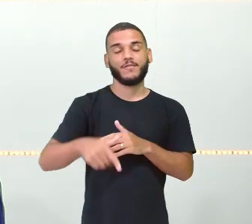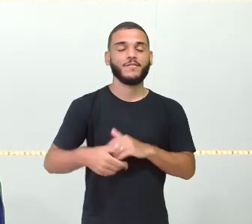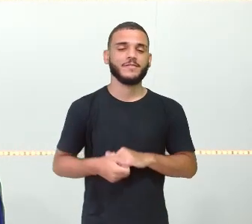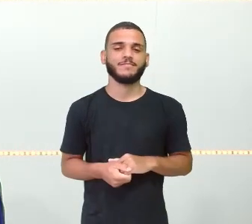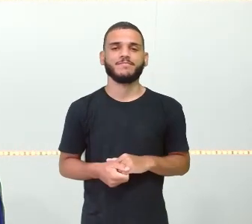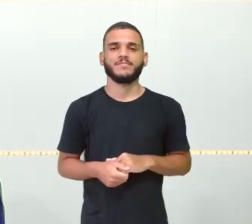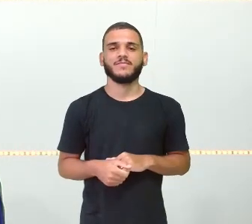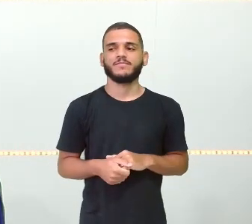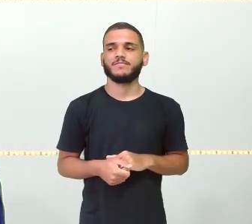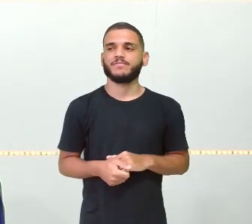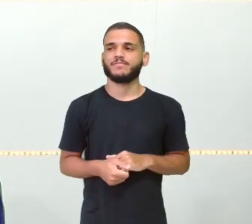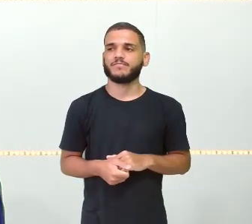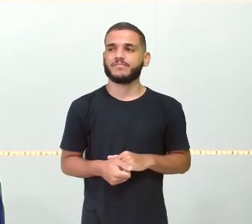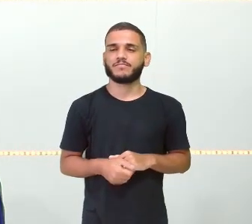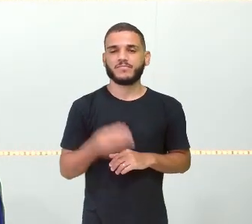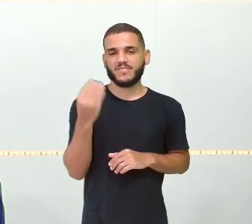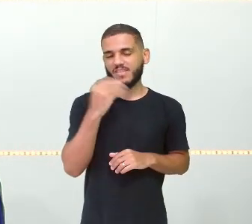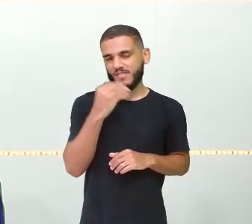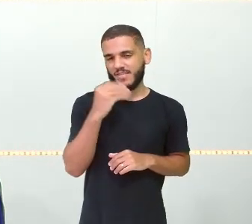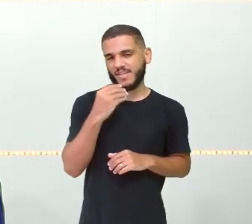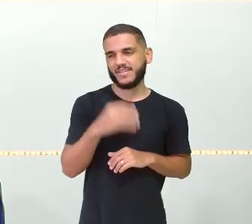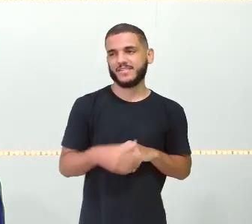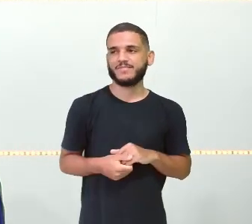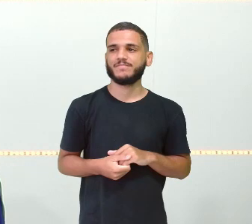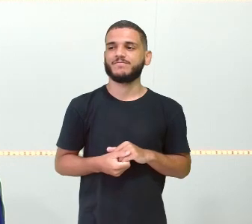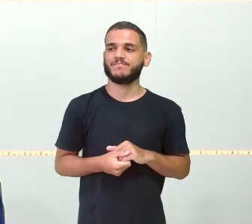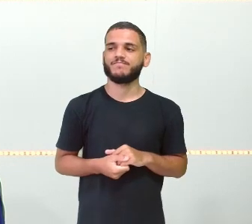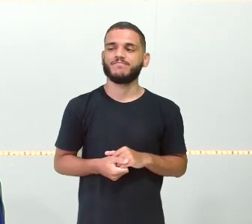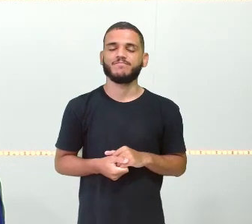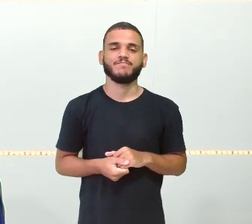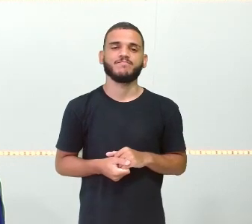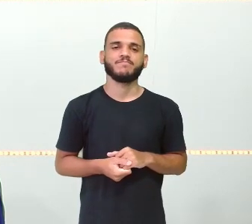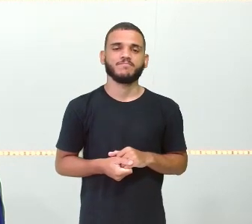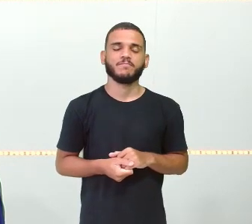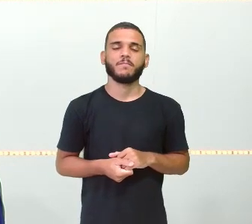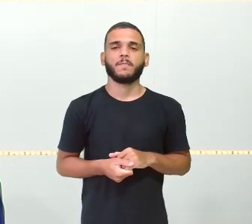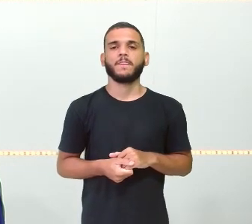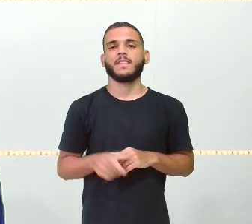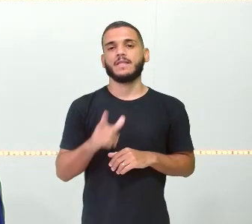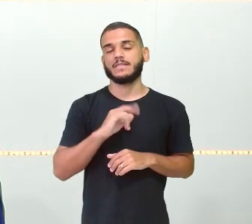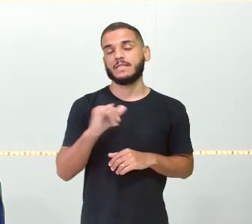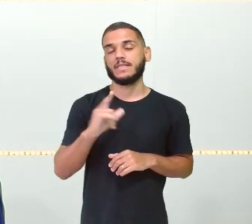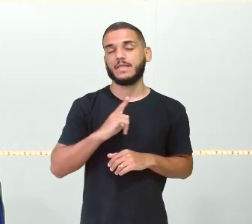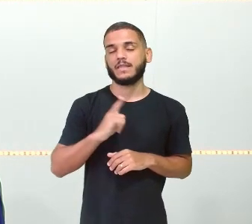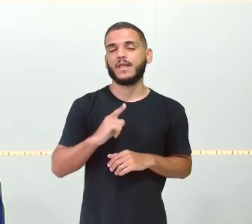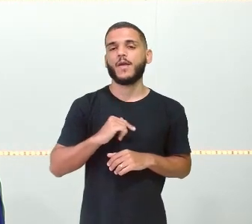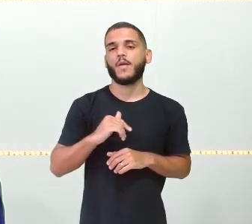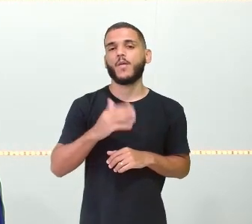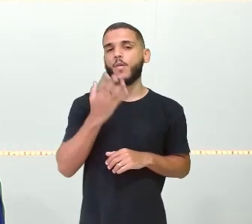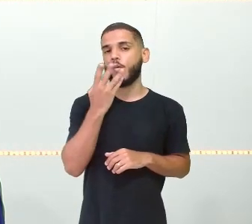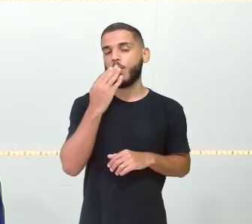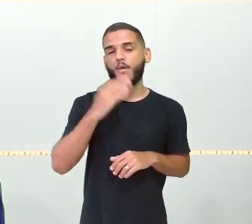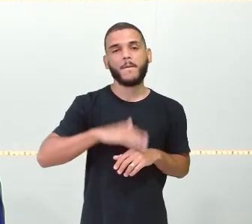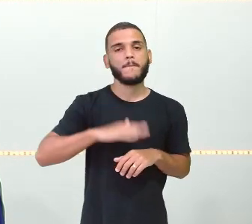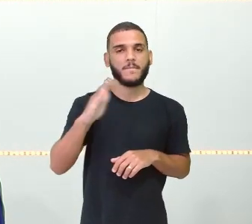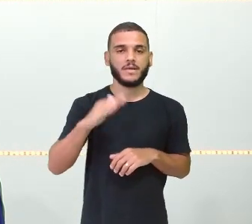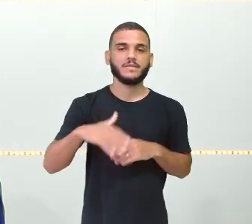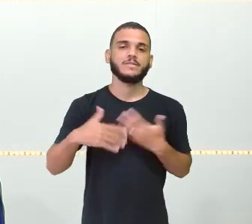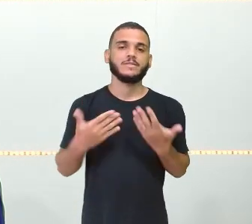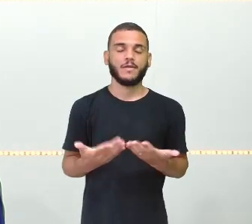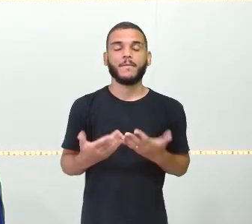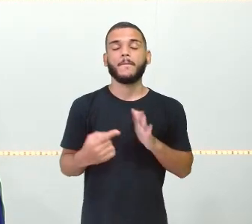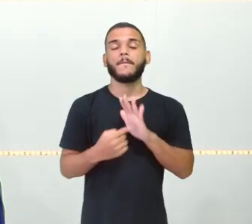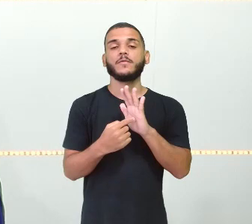bem clarinho, né? Uma caneta hidrocor ou uma caneta mais escura. Mas, o que é que eu quero mostrar